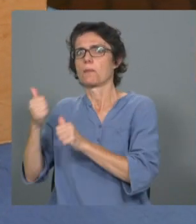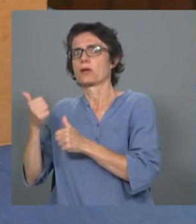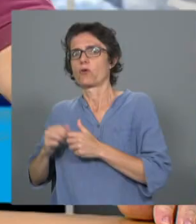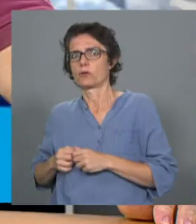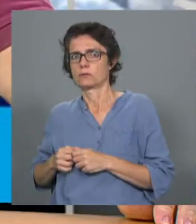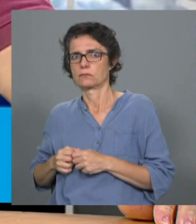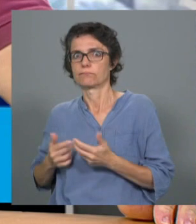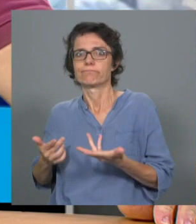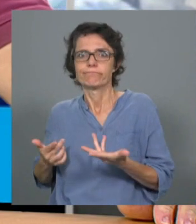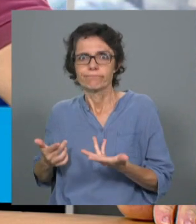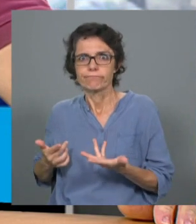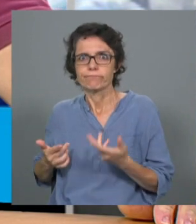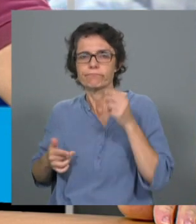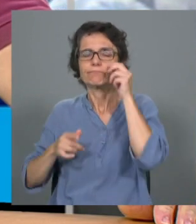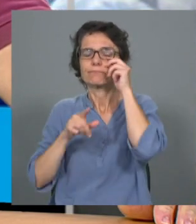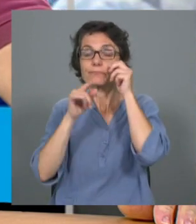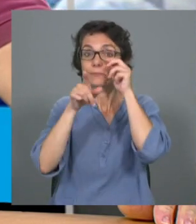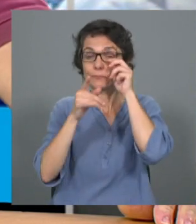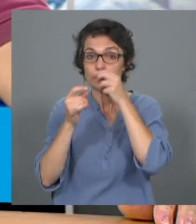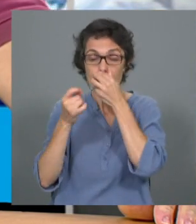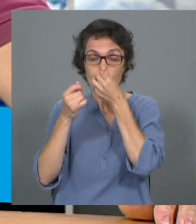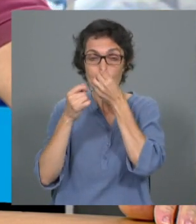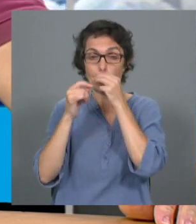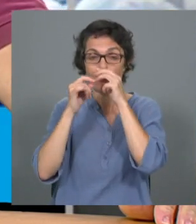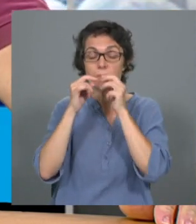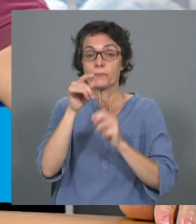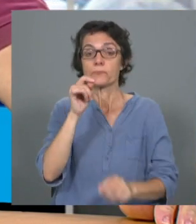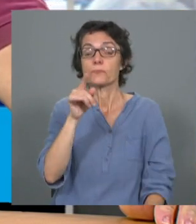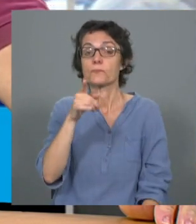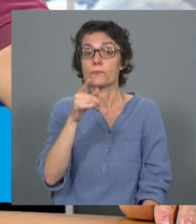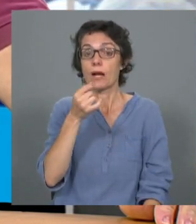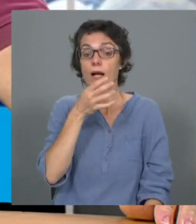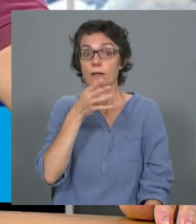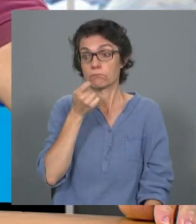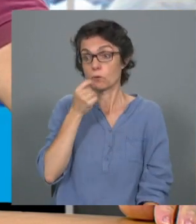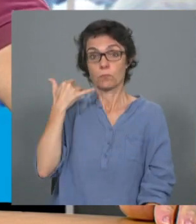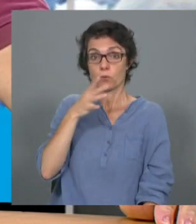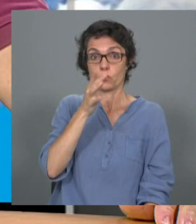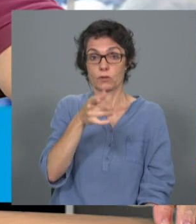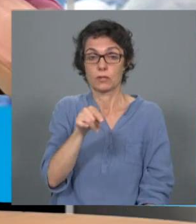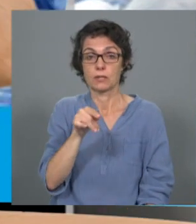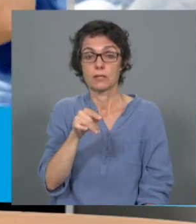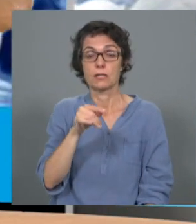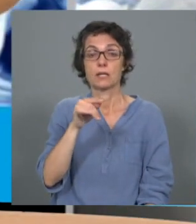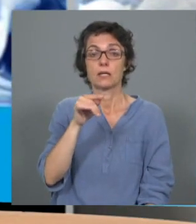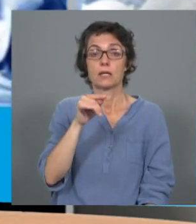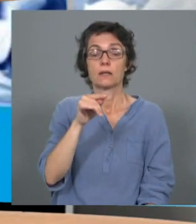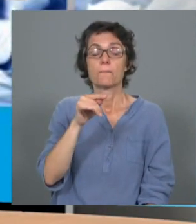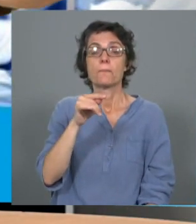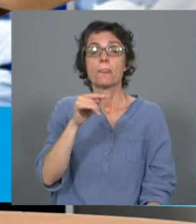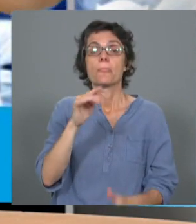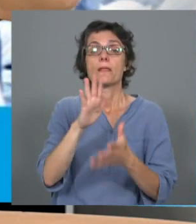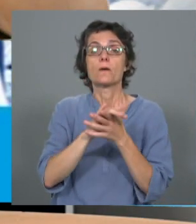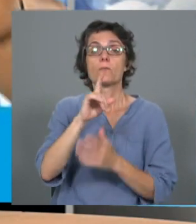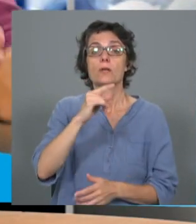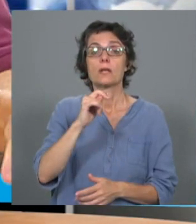Gênesis, por isso é que eu há bocado me fugiu a boca para o Abraão, porque o que é que aconteceu à mulher de Lot, quando Lot e o Abraão depois se